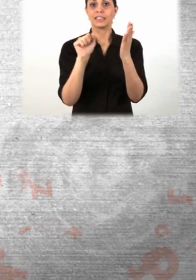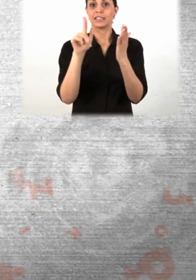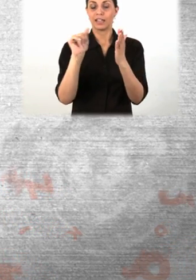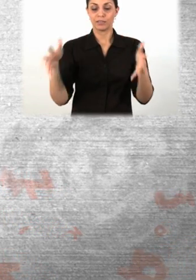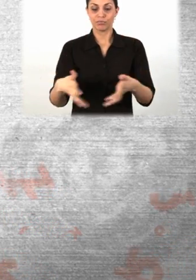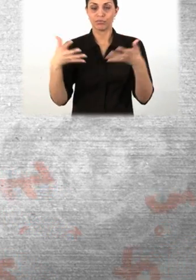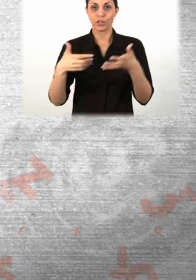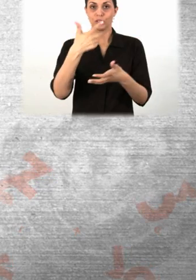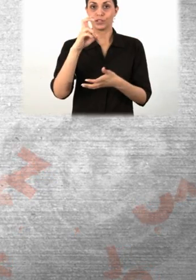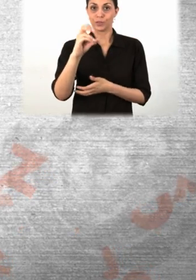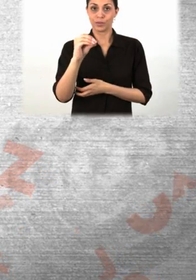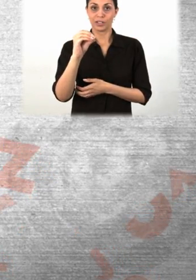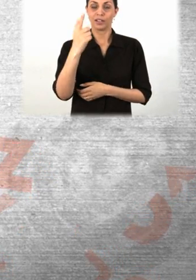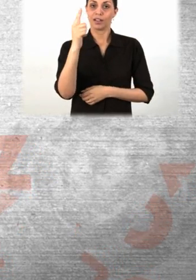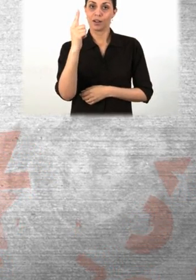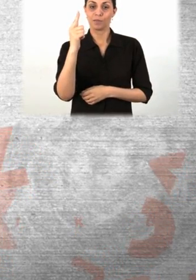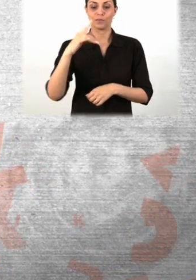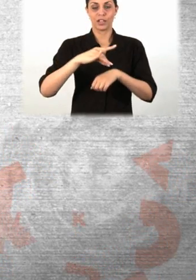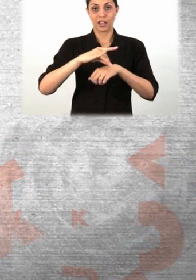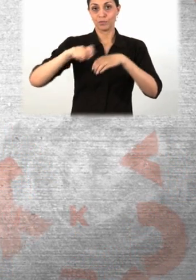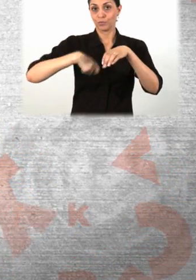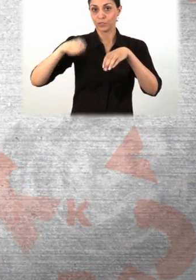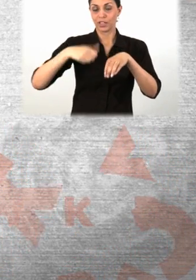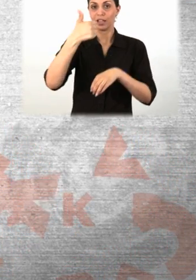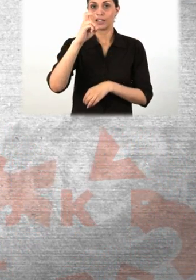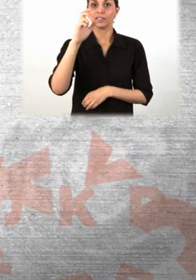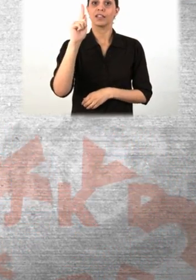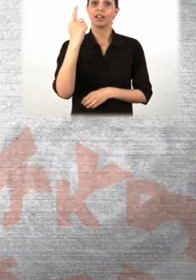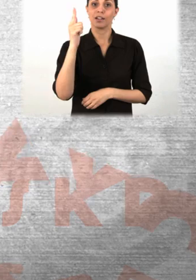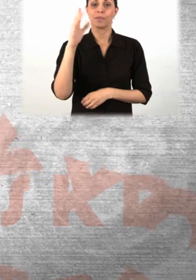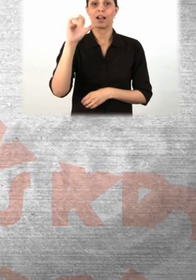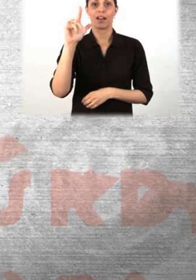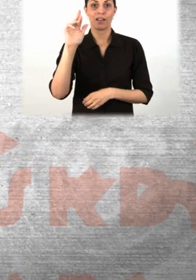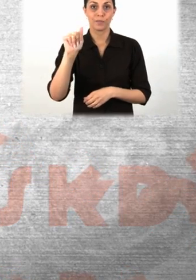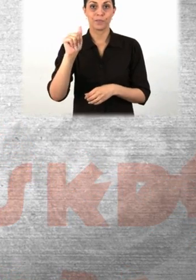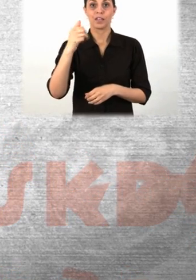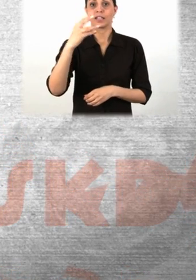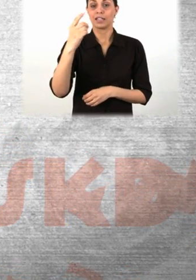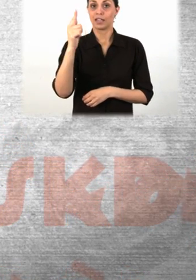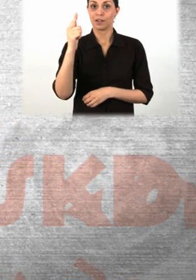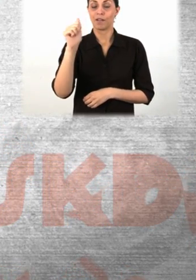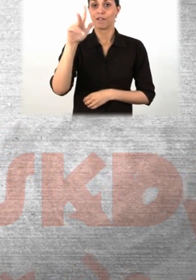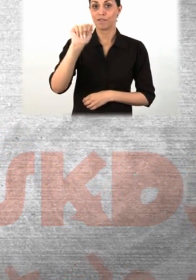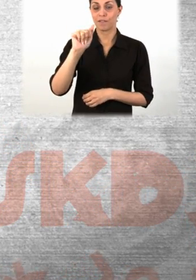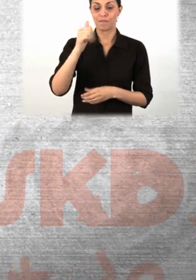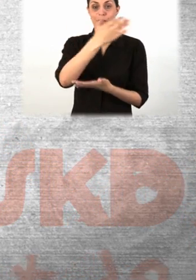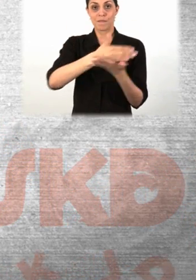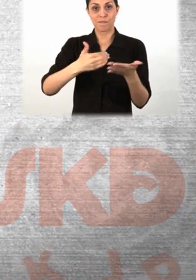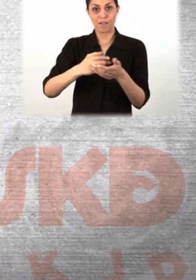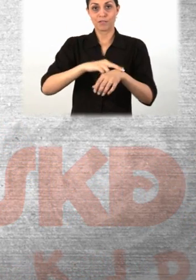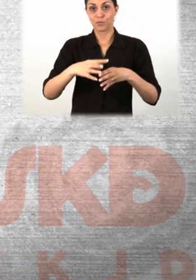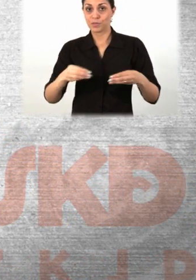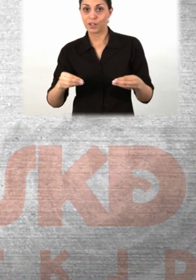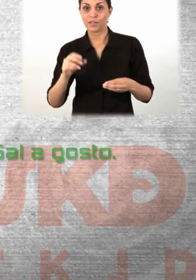salada, 250 gramas de carne moída, 15 gramas de clara, 30 gramas de aveia em flocos, meio